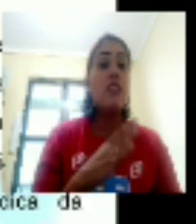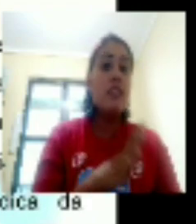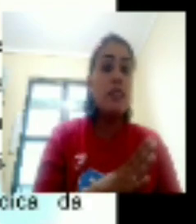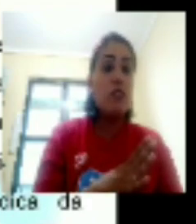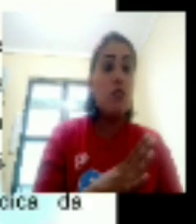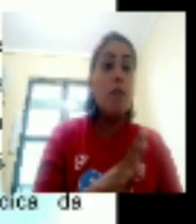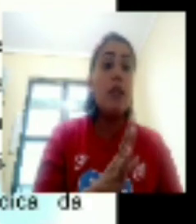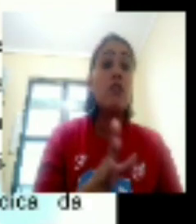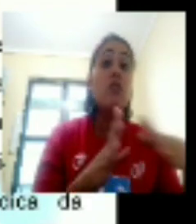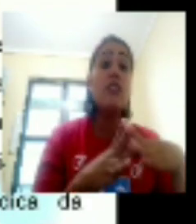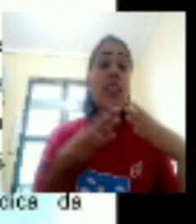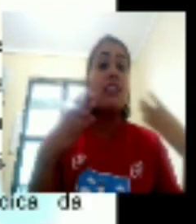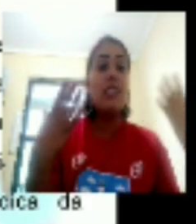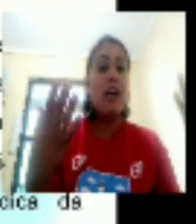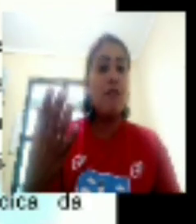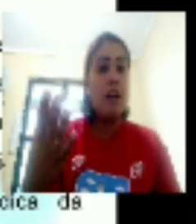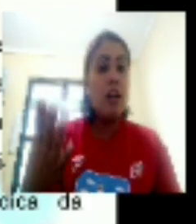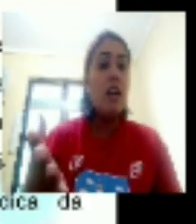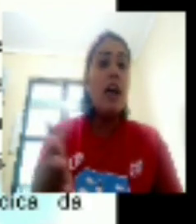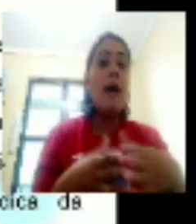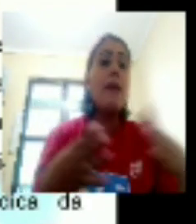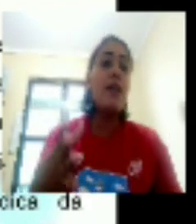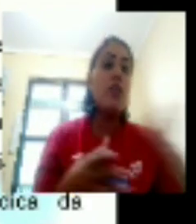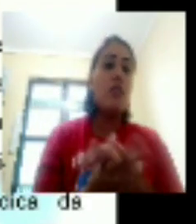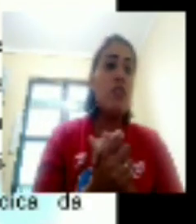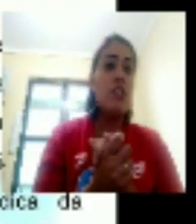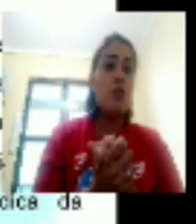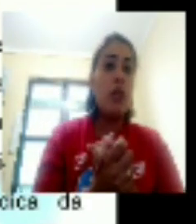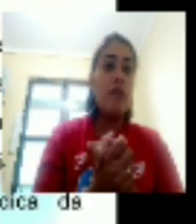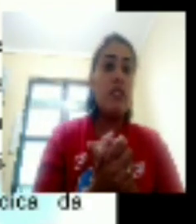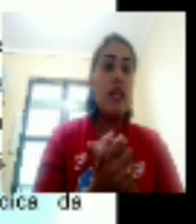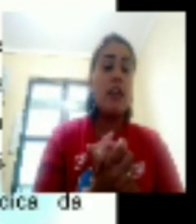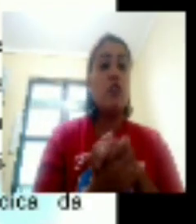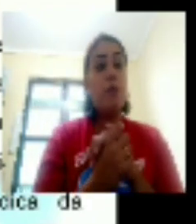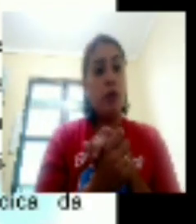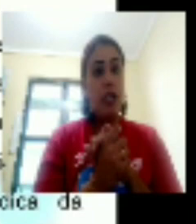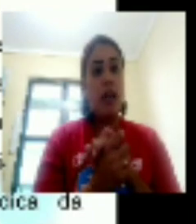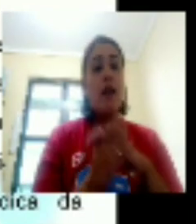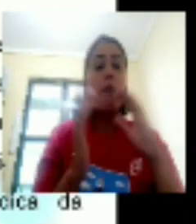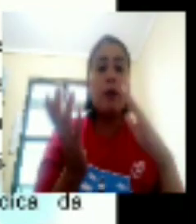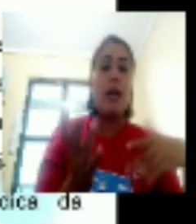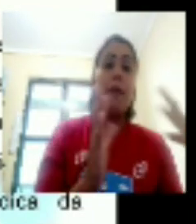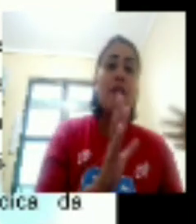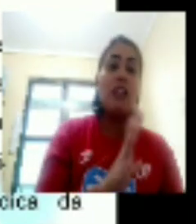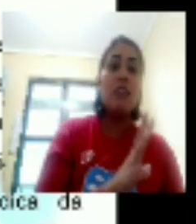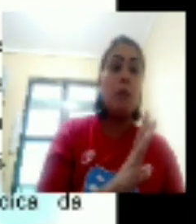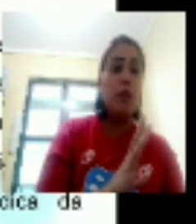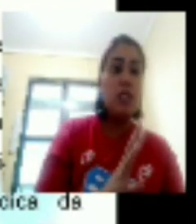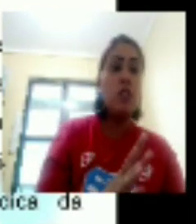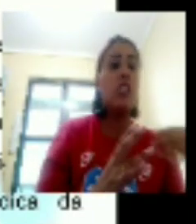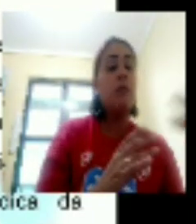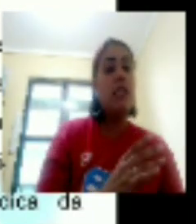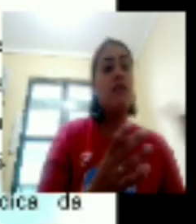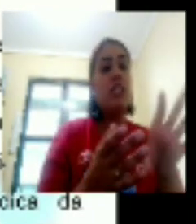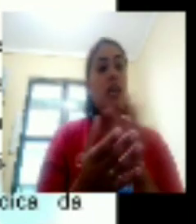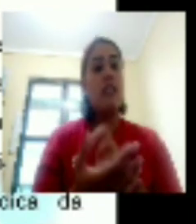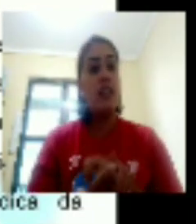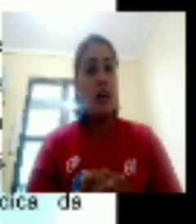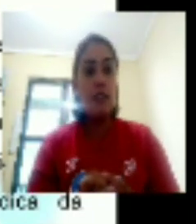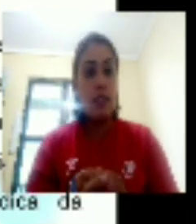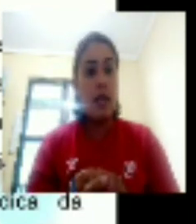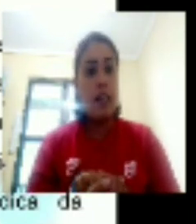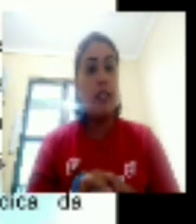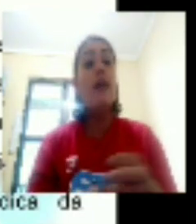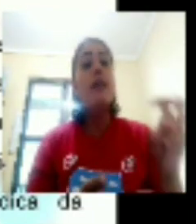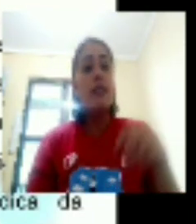nos grandes centros urbanos, onde aí estava a maioria dos seus beneficiários. Por quê? Porque a maioria da população que trabalhava de